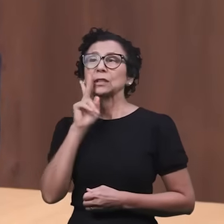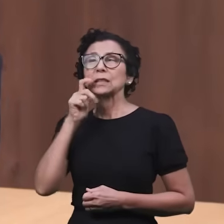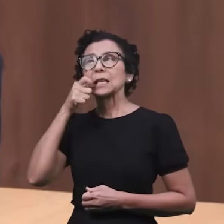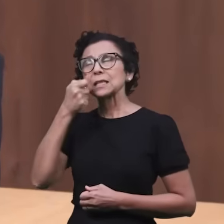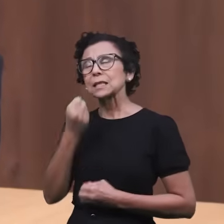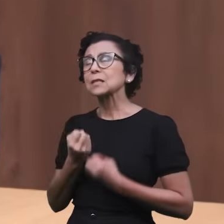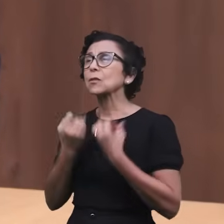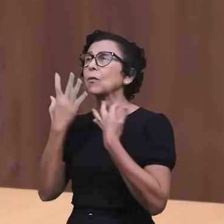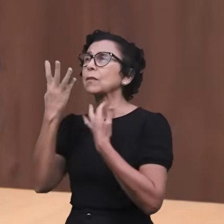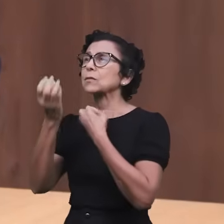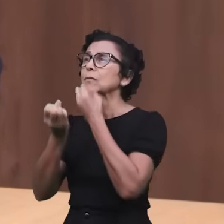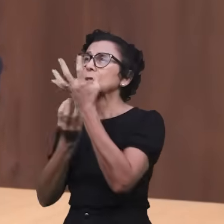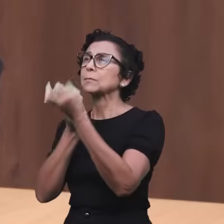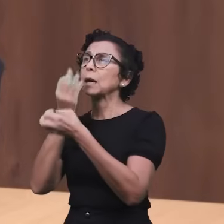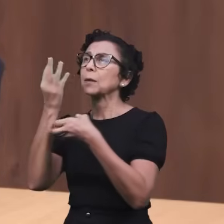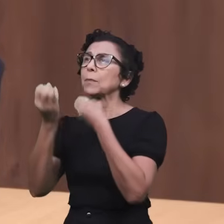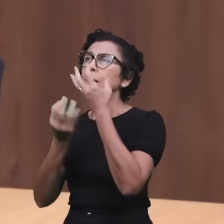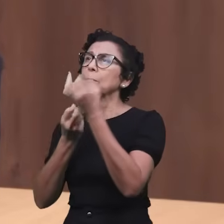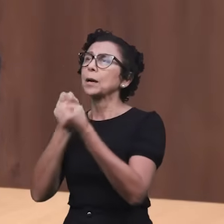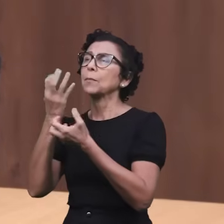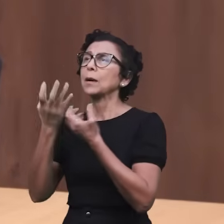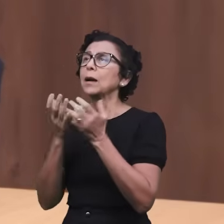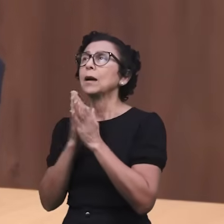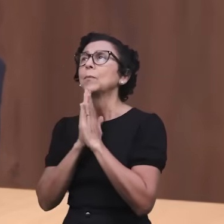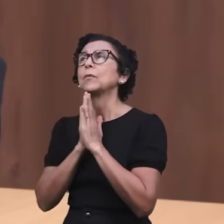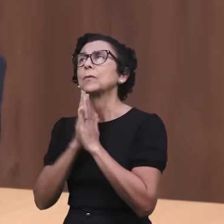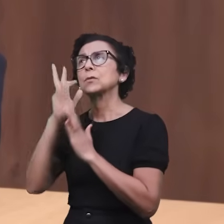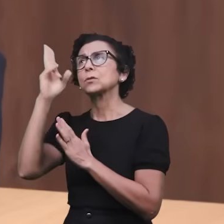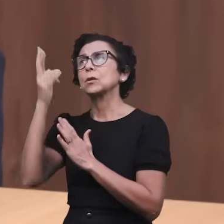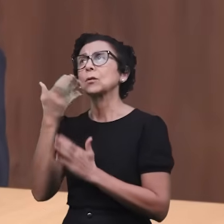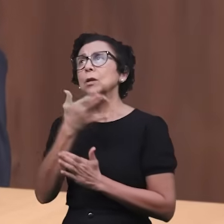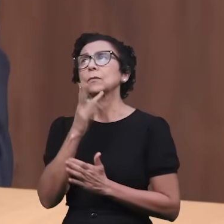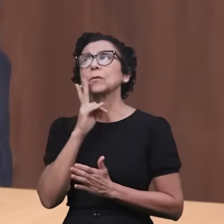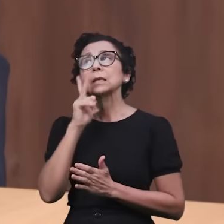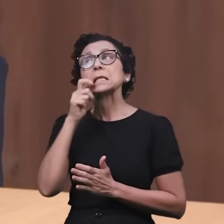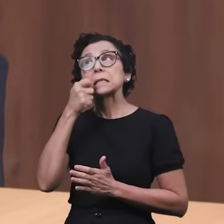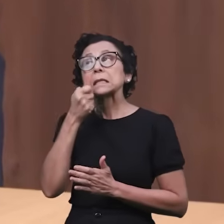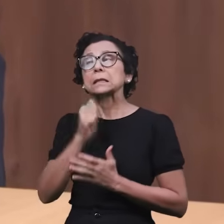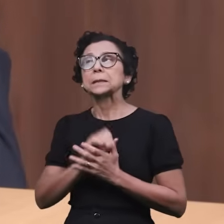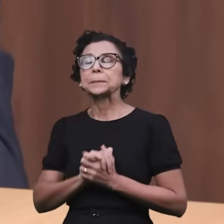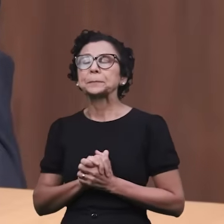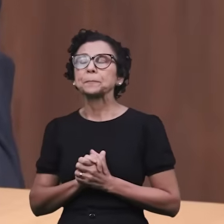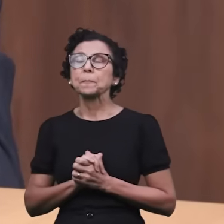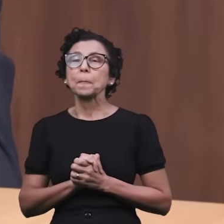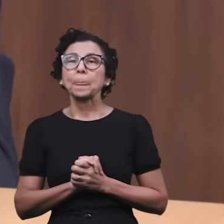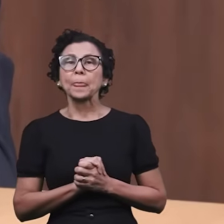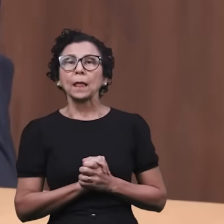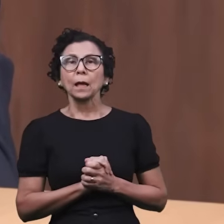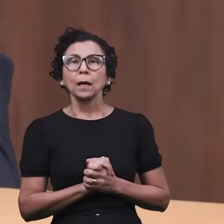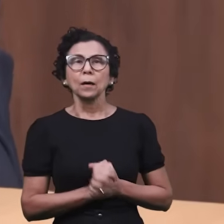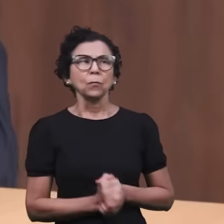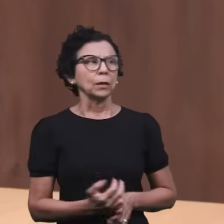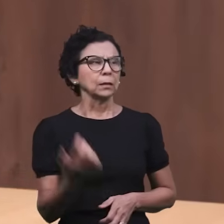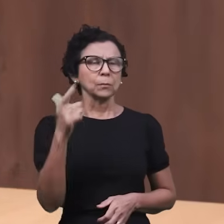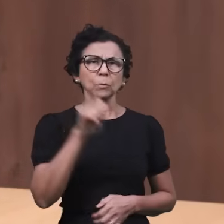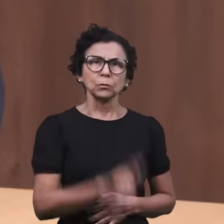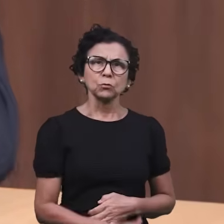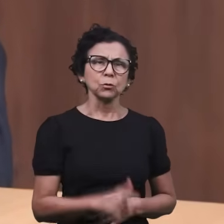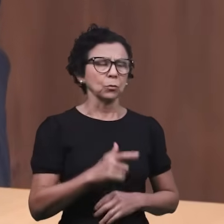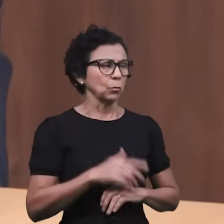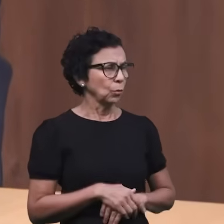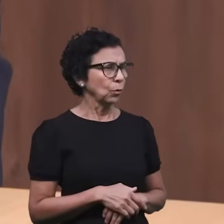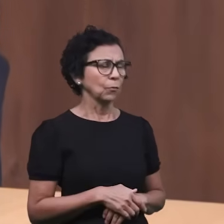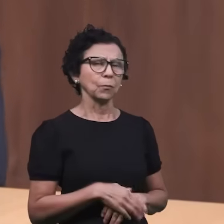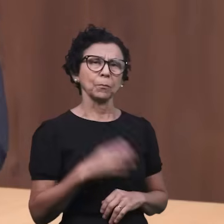amém, então agora estou preparado para tomar ceia. E vai tomar ceia e tal. Aí continua na mesma situação,